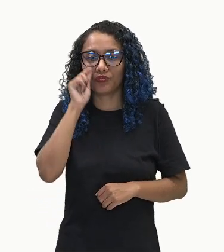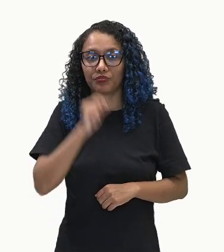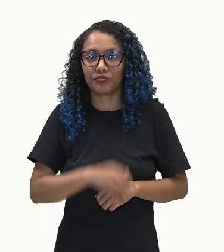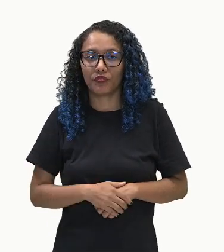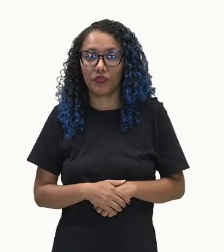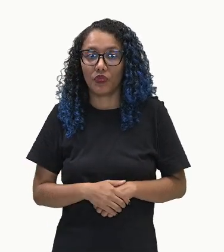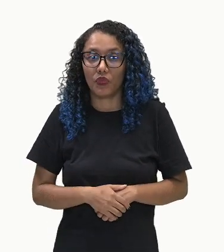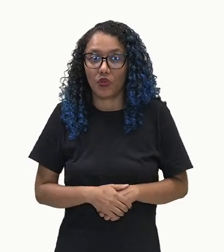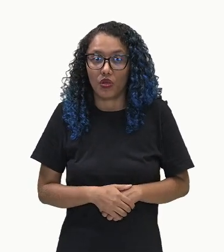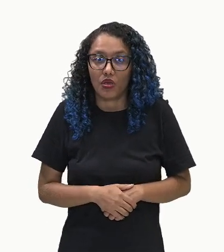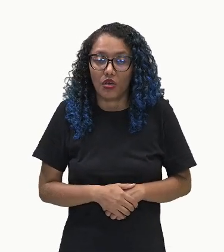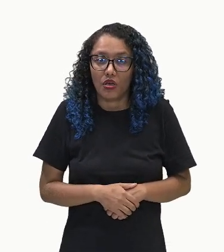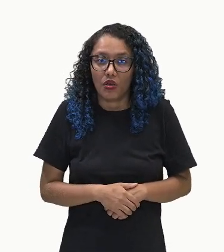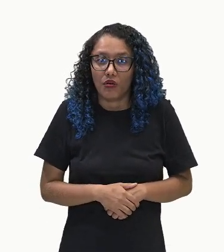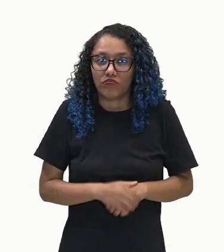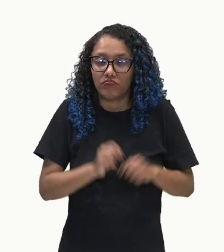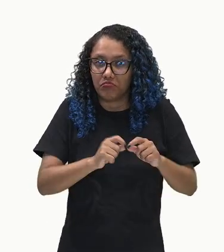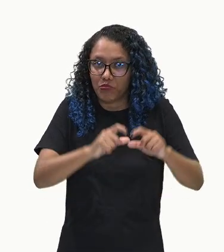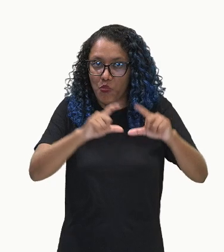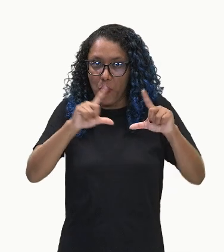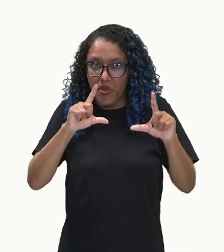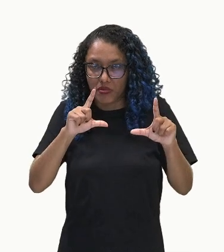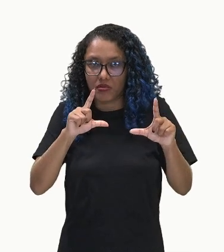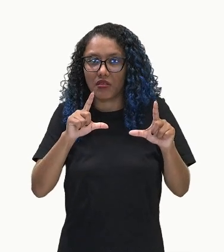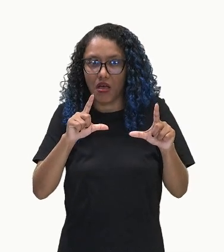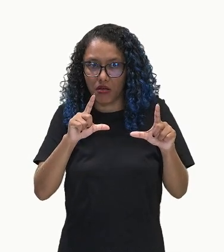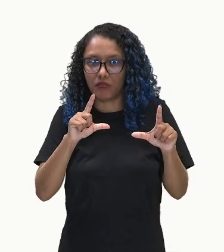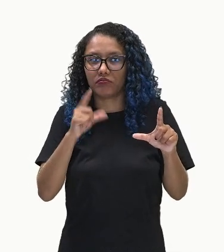um pouquinho mais essa estrutura chamada de néfron,